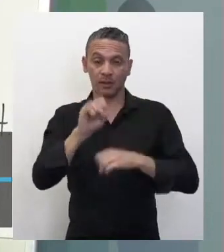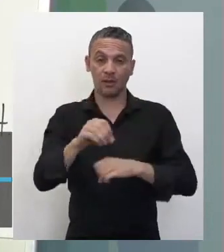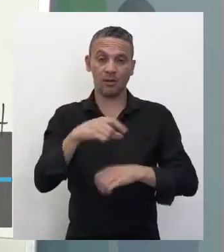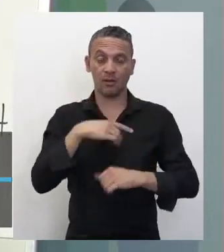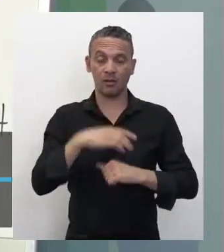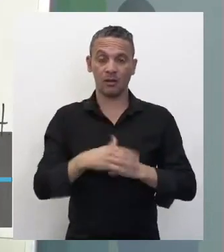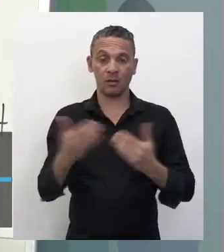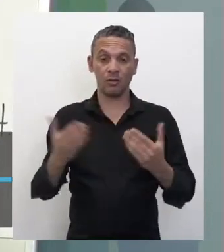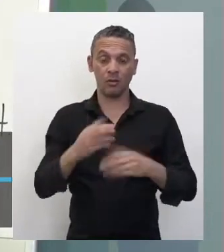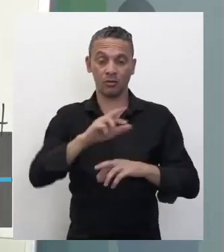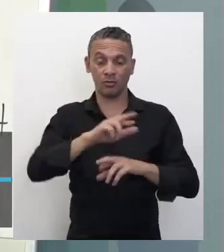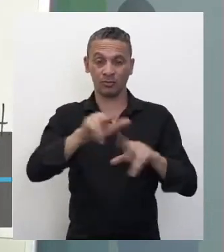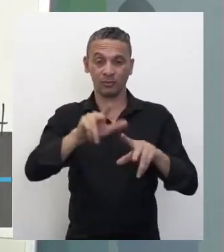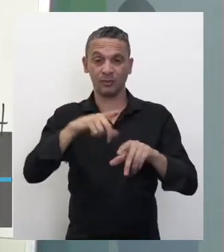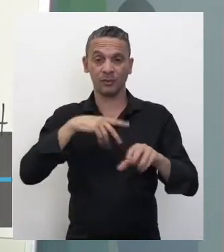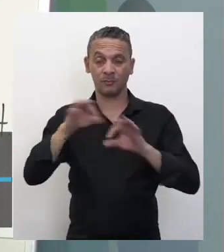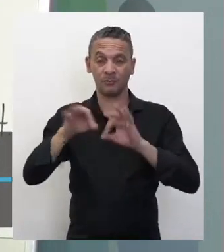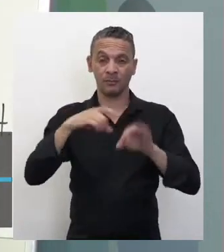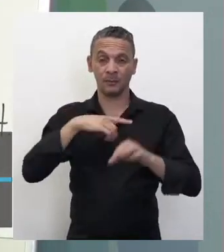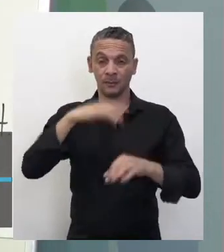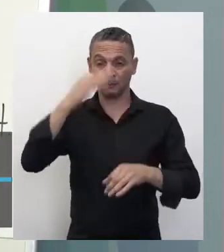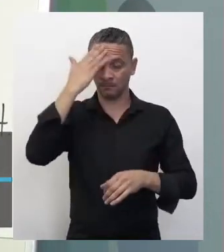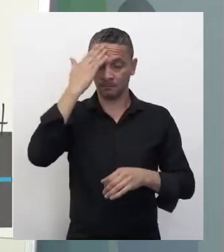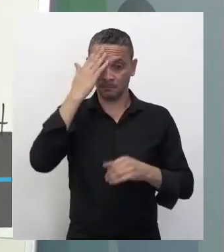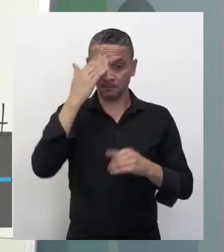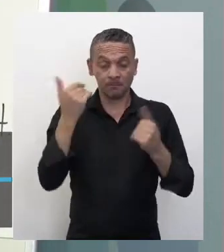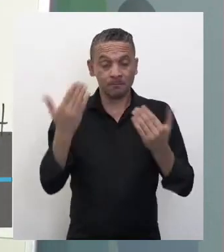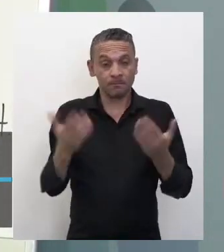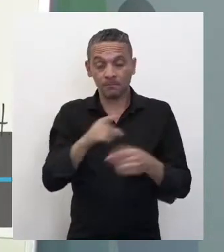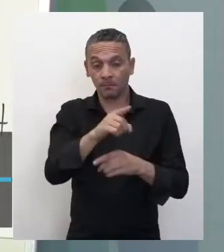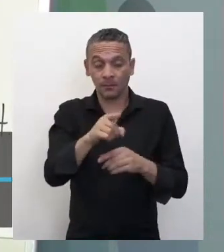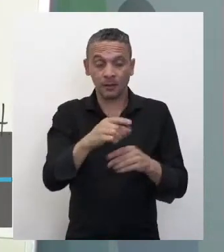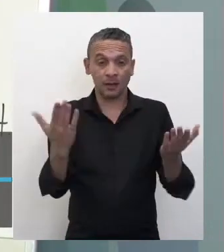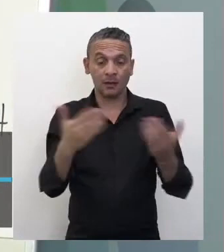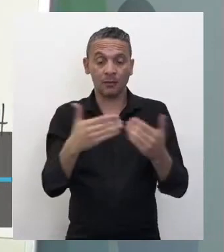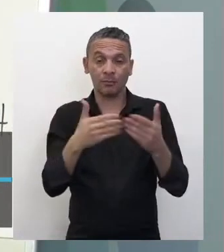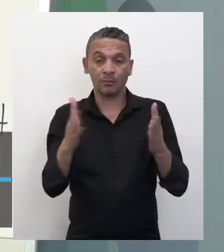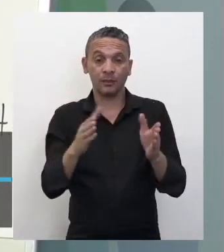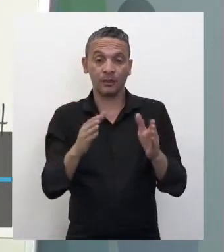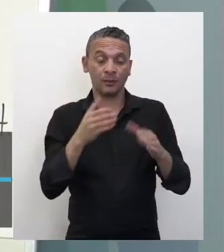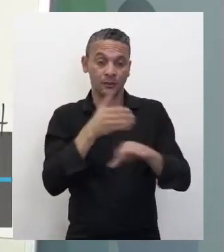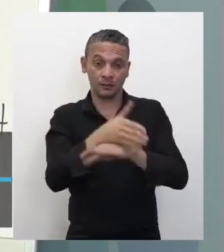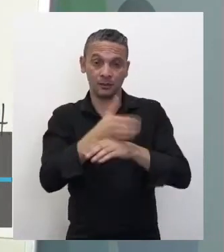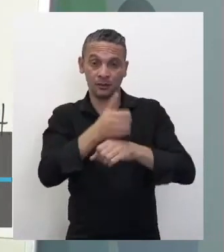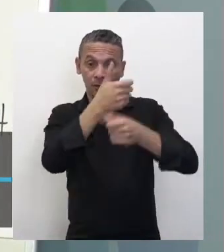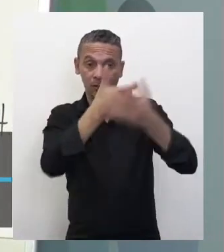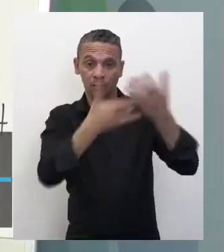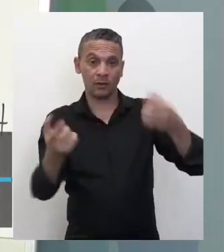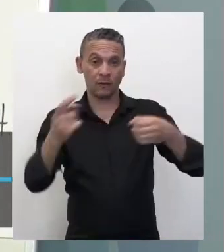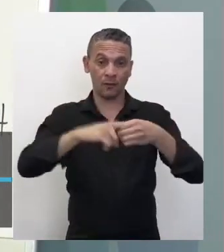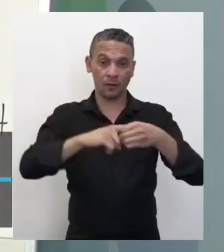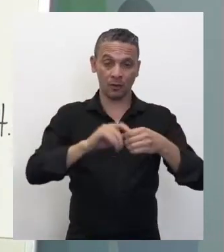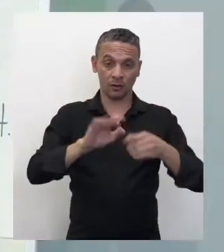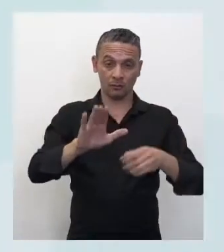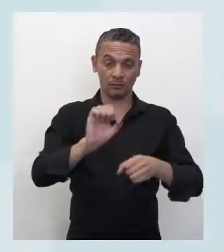gente vai fazer alguns comentários sobre algumas que surgirem, tá? Então, vai lá, vai ficar aberto o chat agora, daqui a pouco a gente retorna, ok?